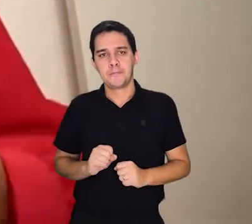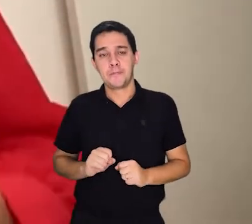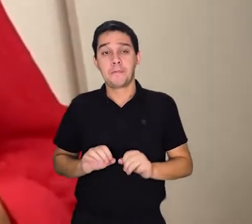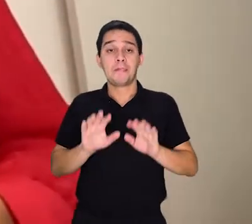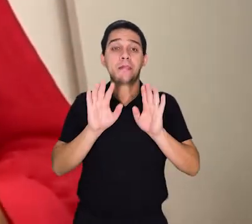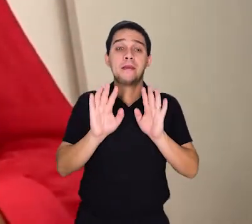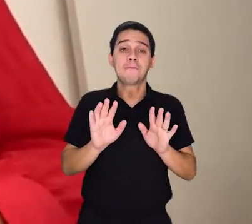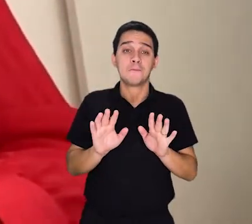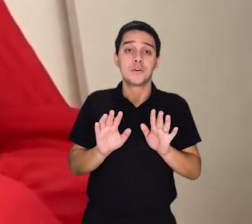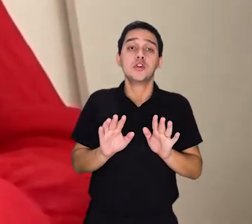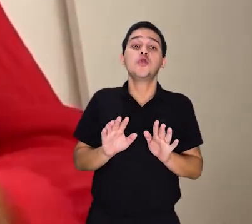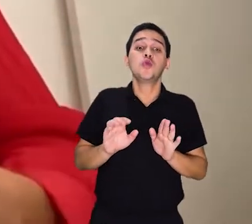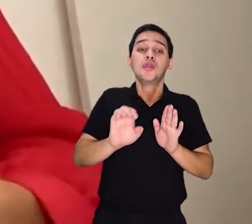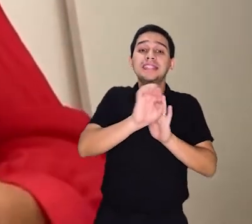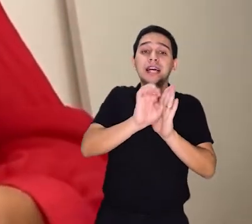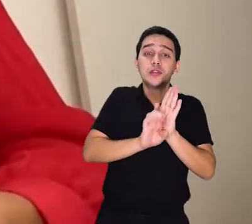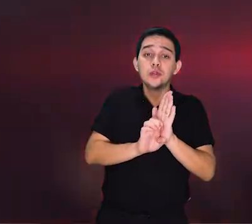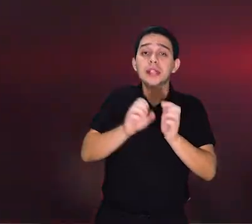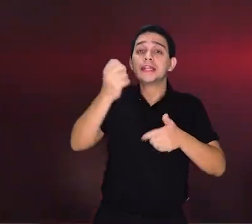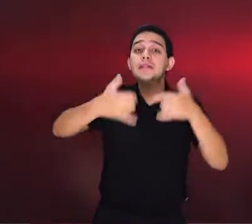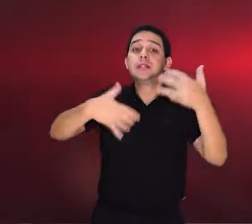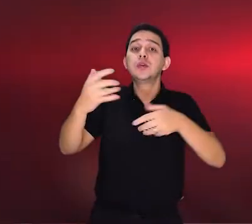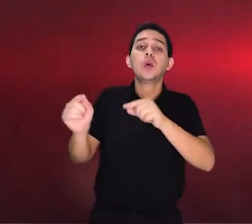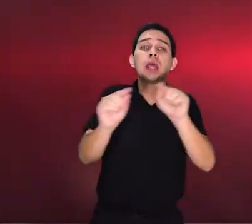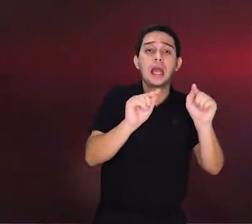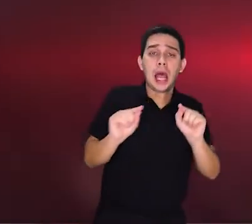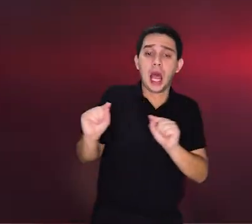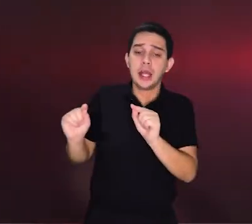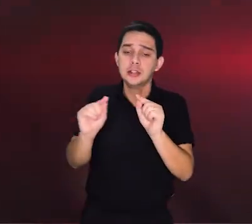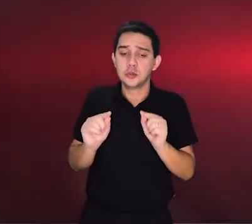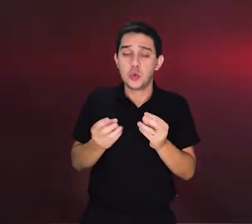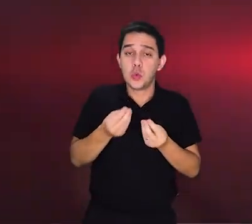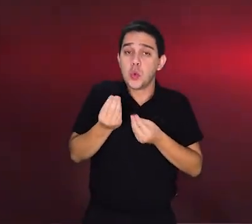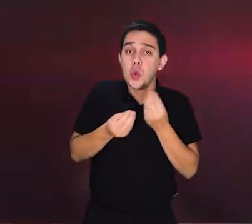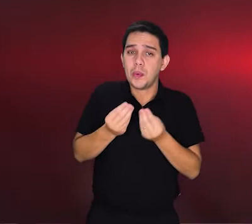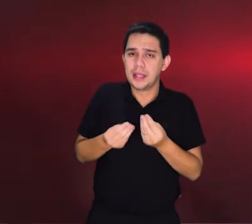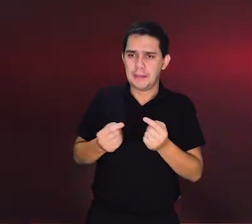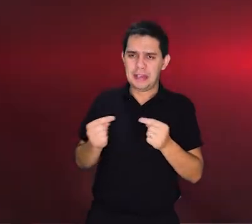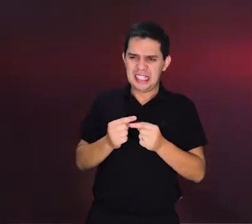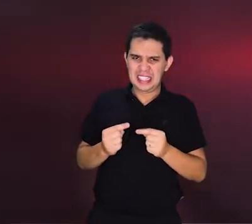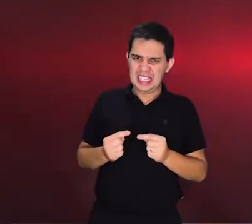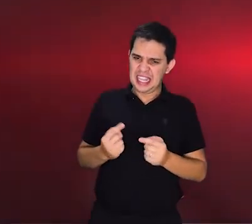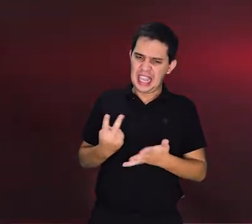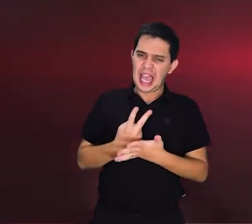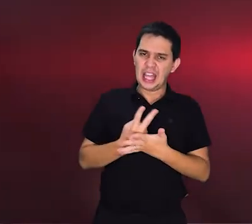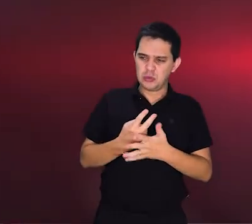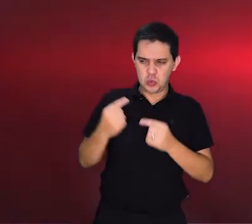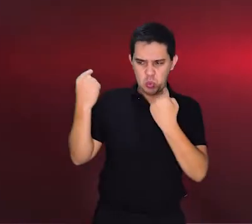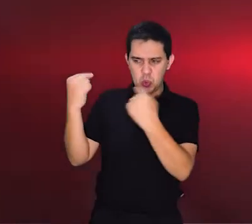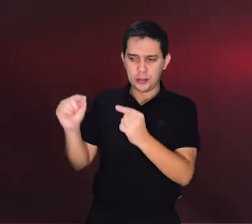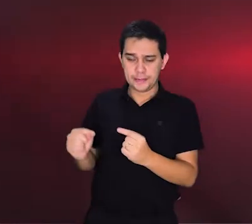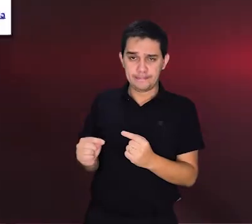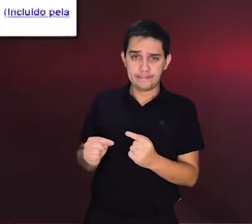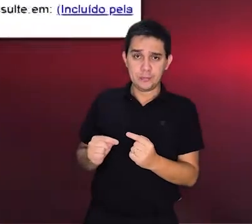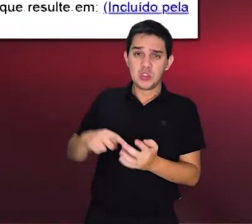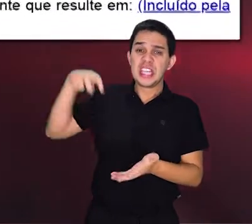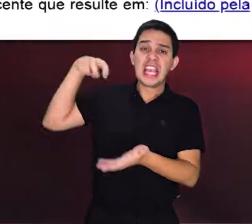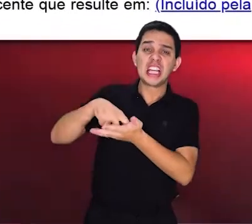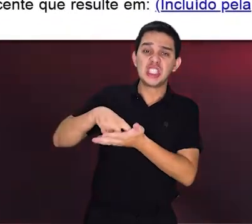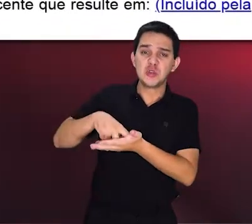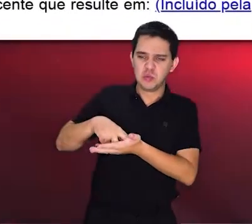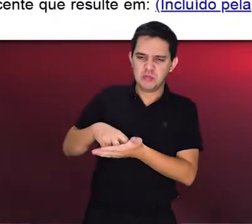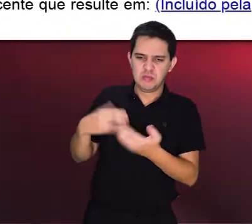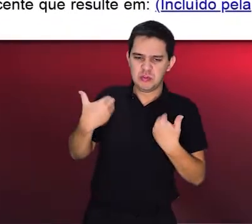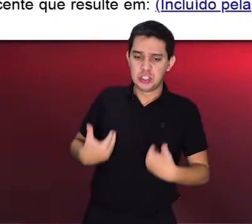eles consideram, né? Como é que o Estatuto elenca essas formas de desrespeito. Ele fala o que ele considera